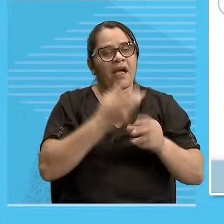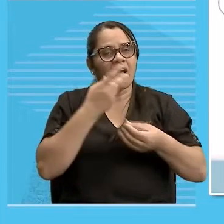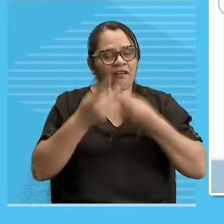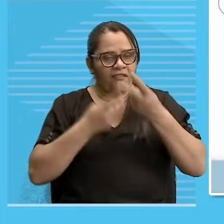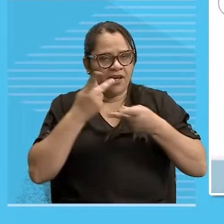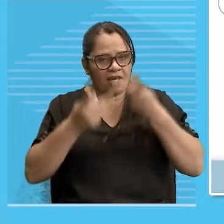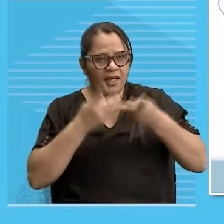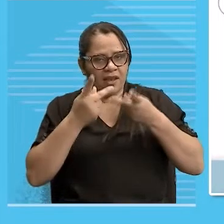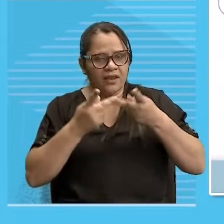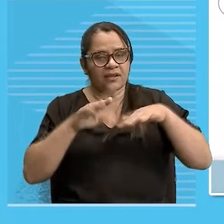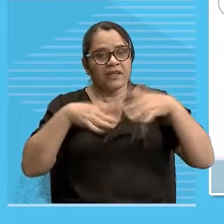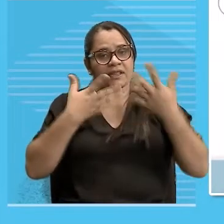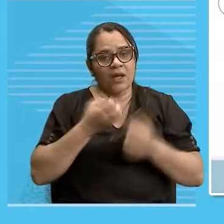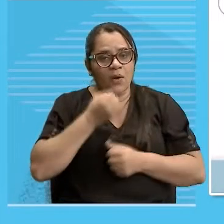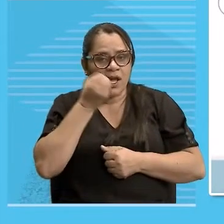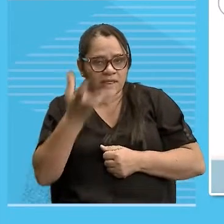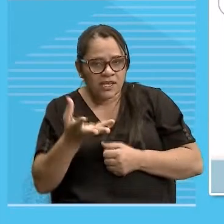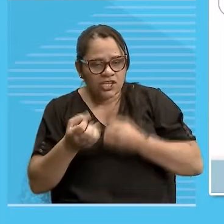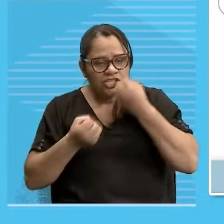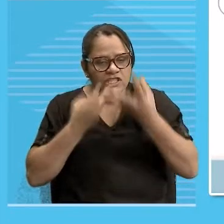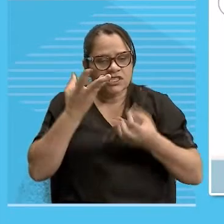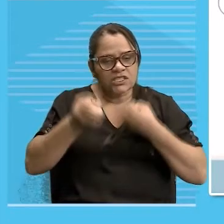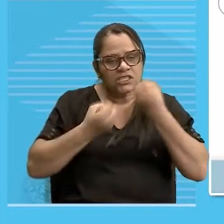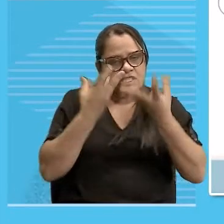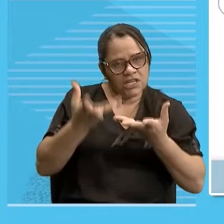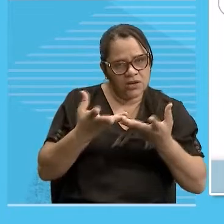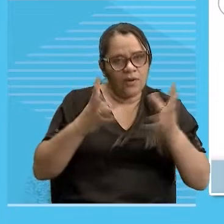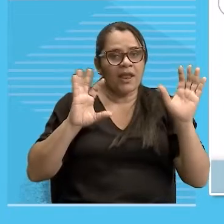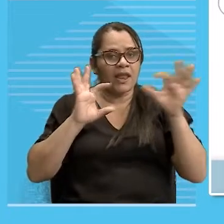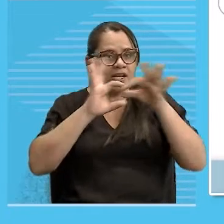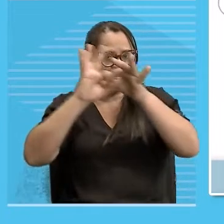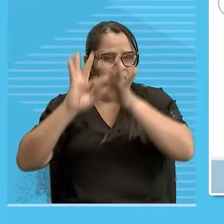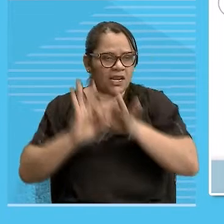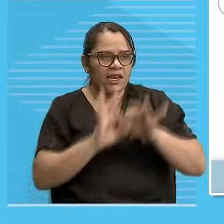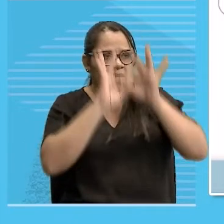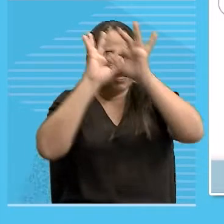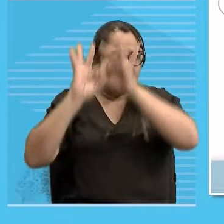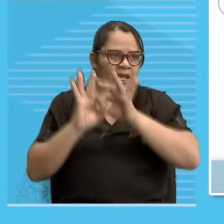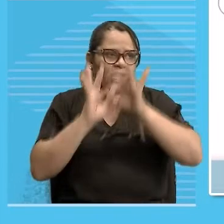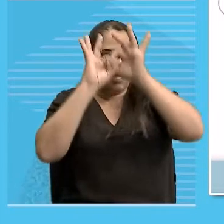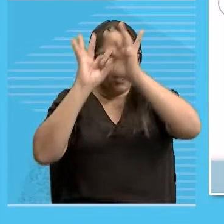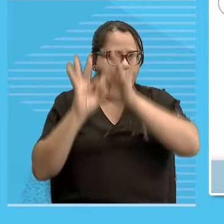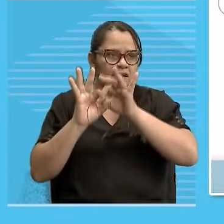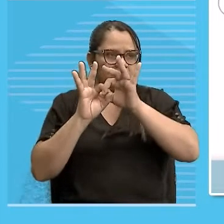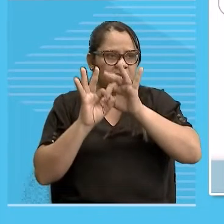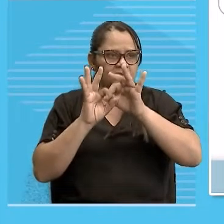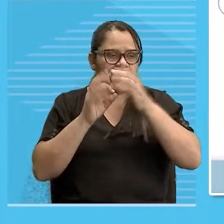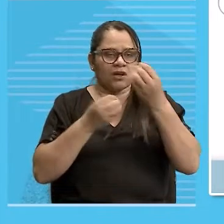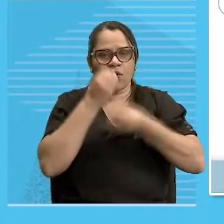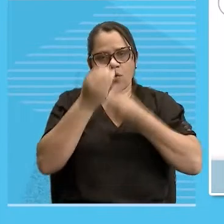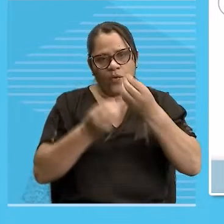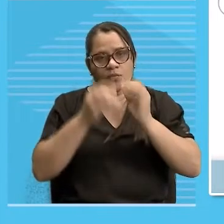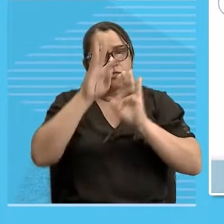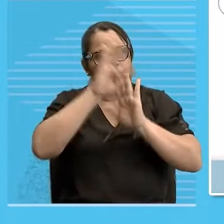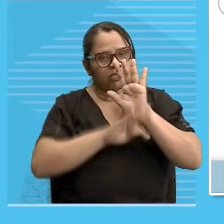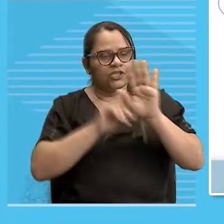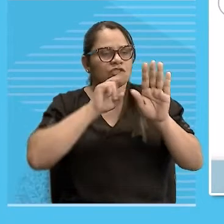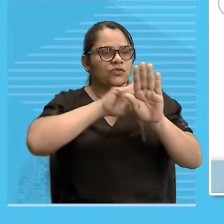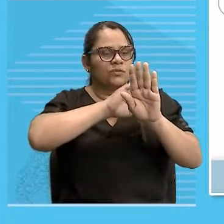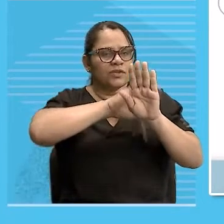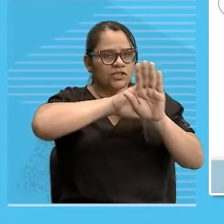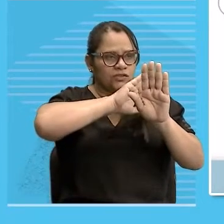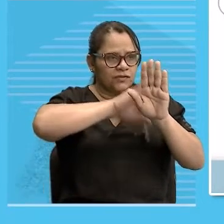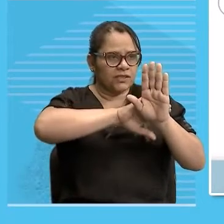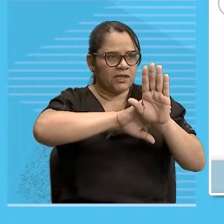que a interjeição ela está extremamente ligada, pelo menos onde aparece a contexto de subjetividade, ou seja, a pessoa vai